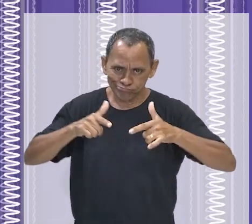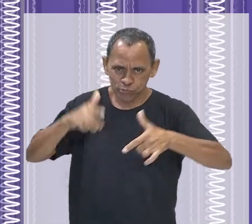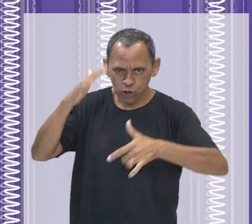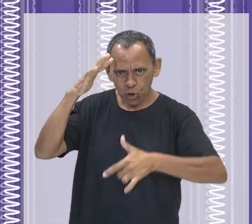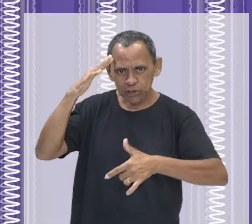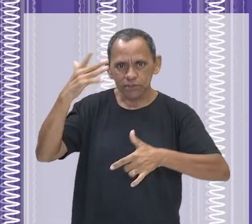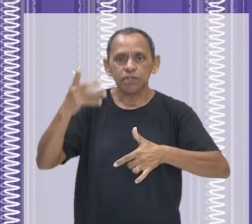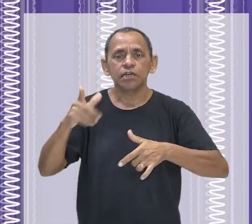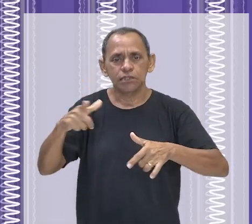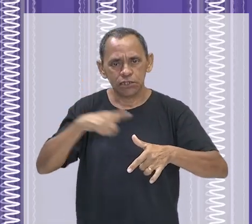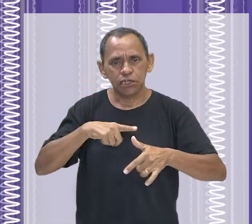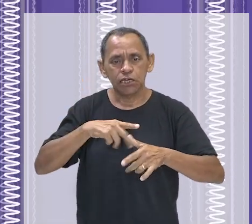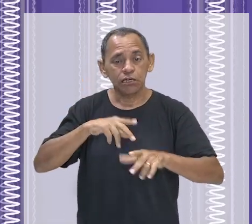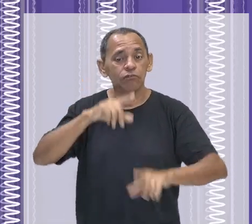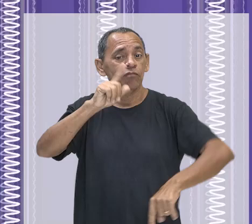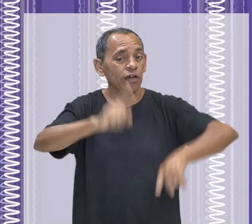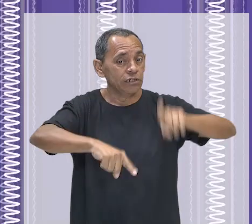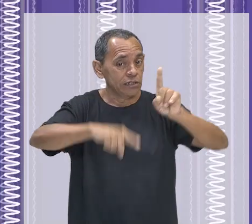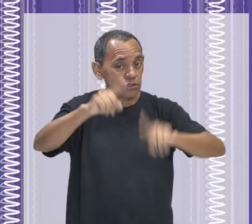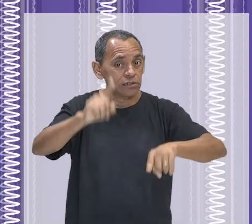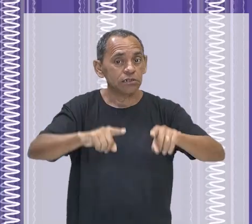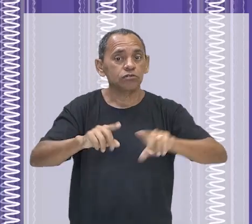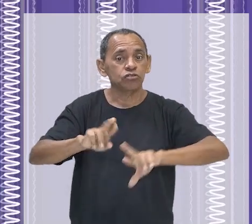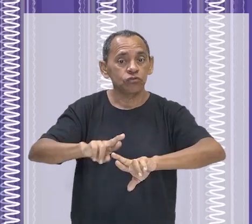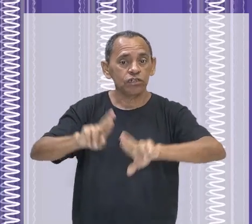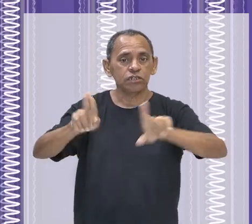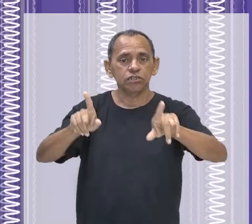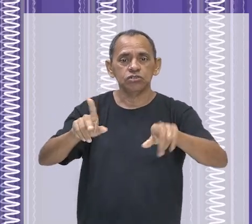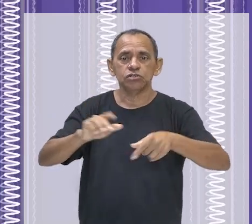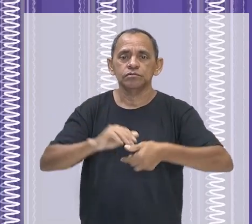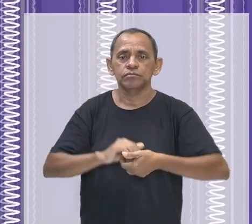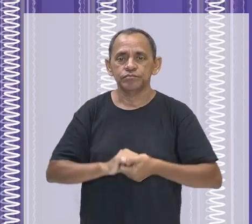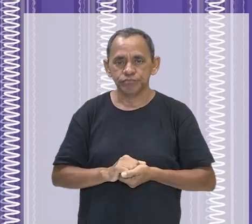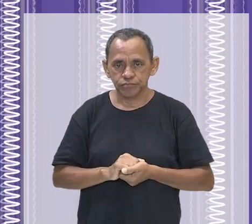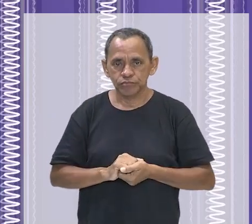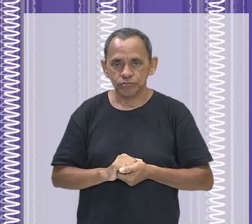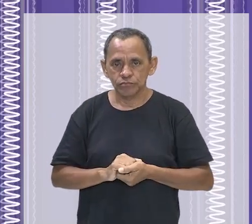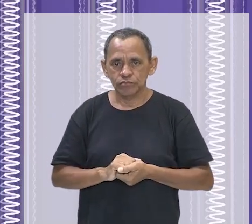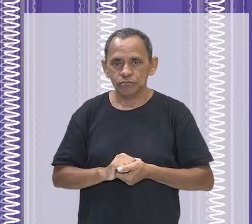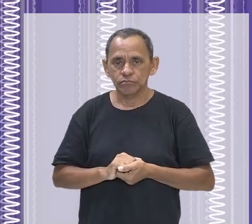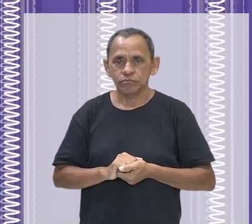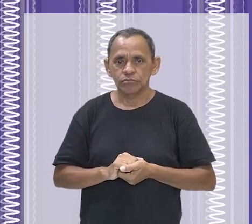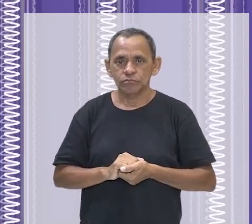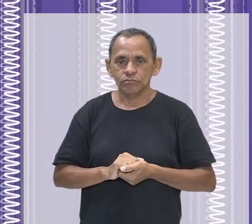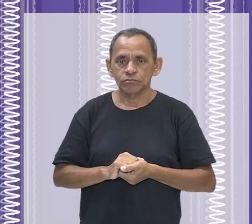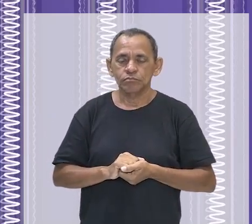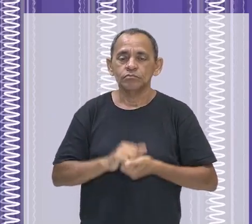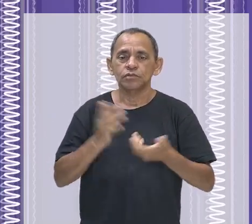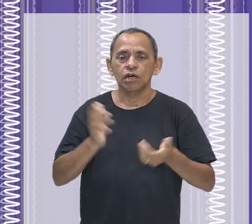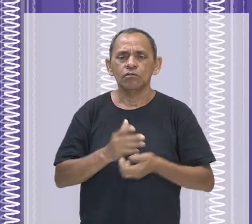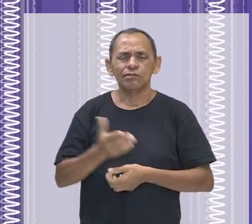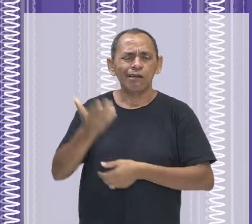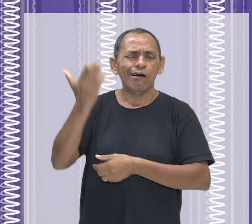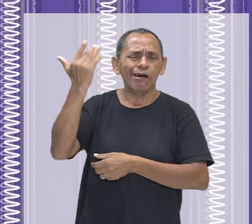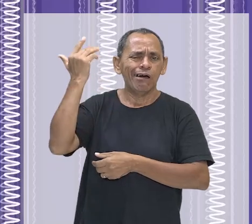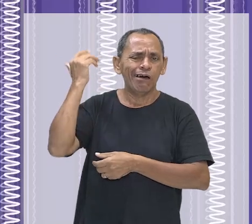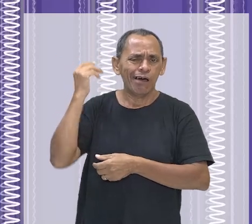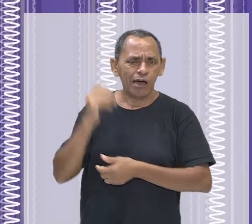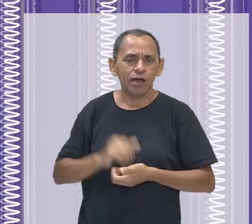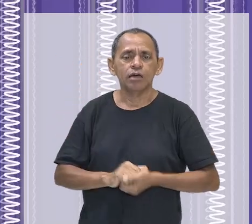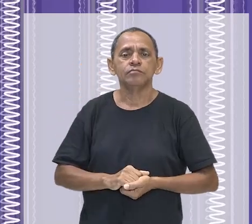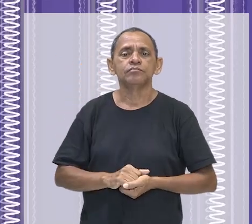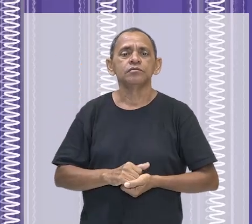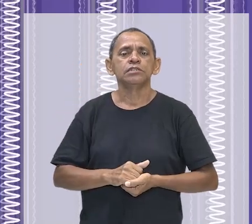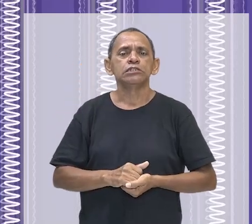repente, diferenças. Quer ver uma coisa? De repente, você vai ver na década de 30, no Brasil,